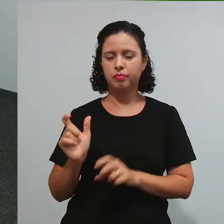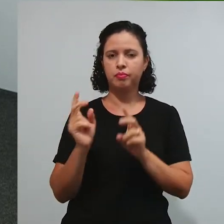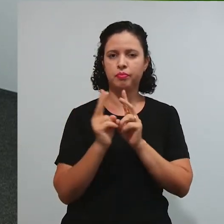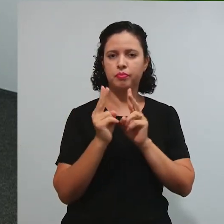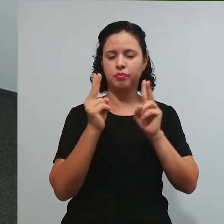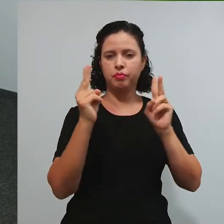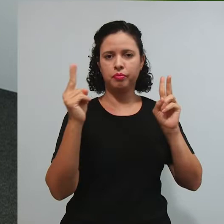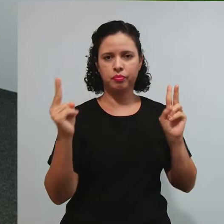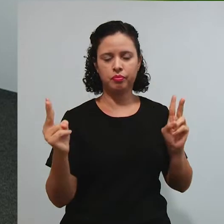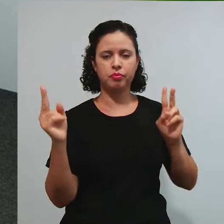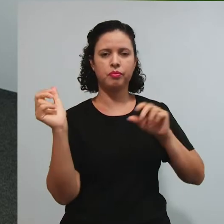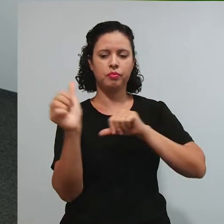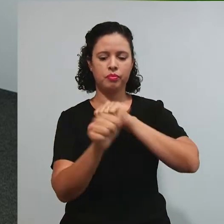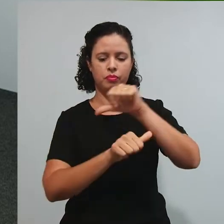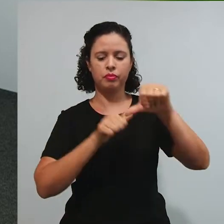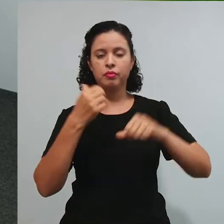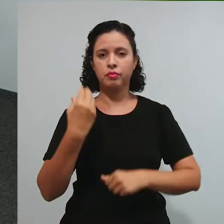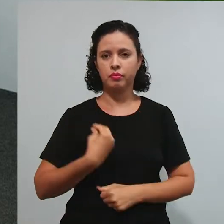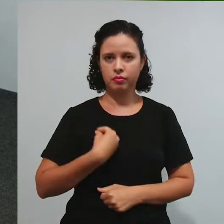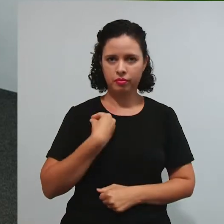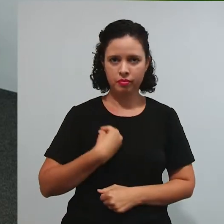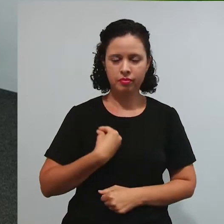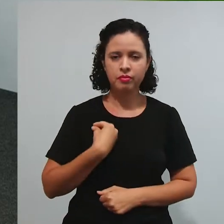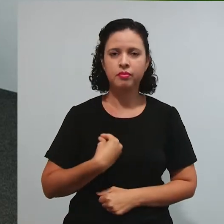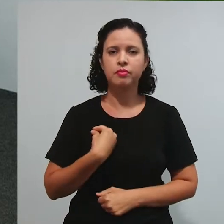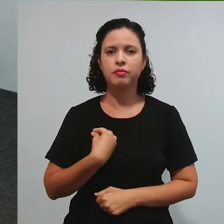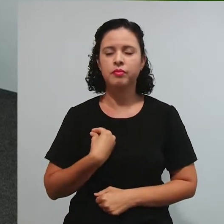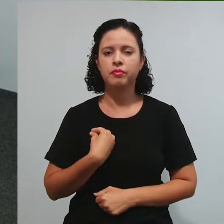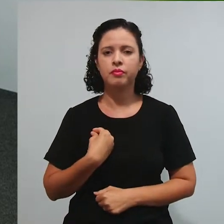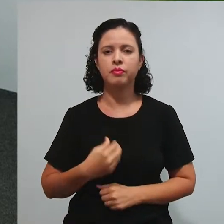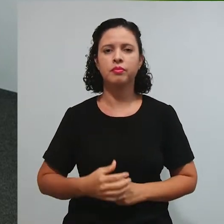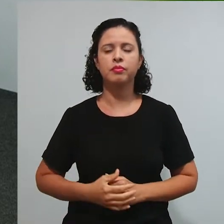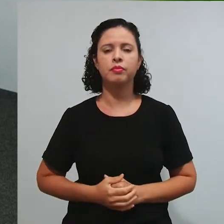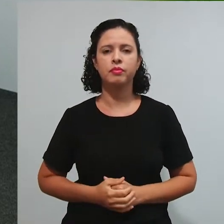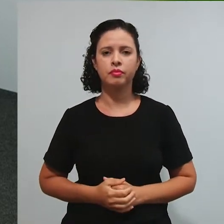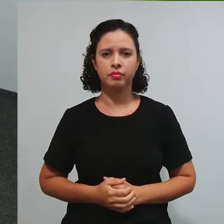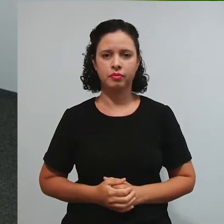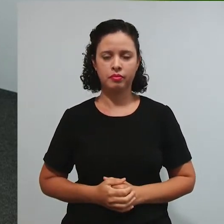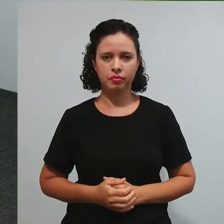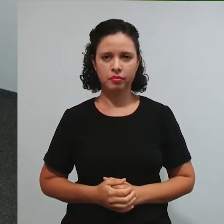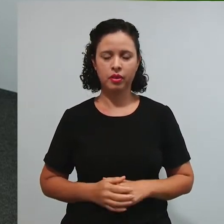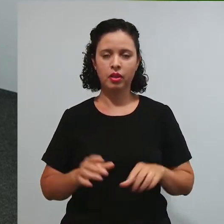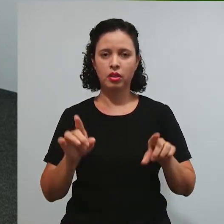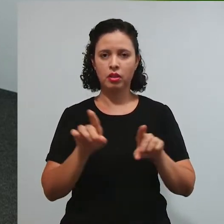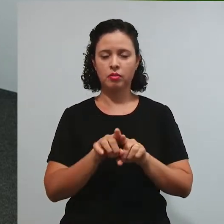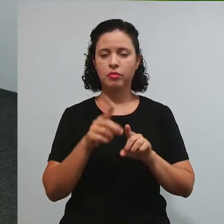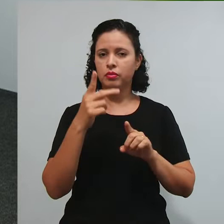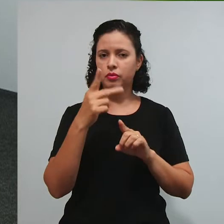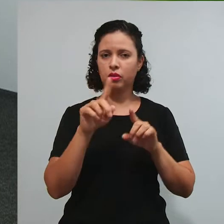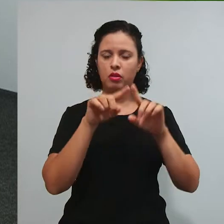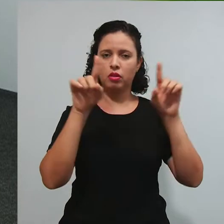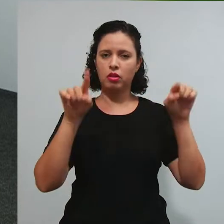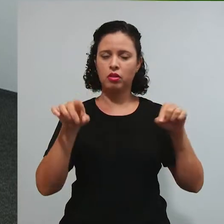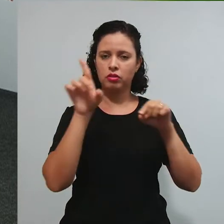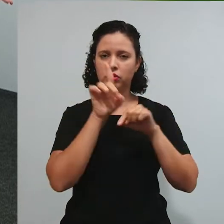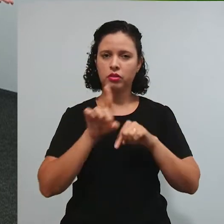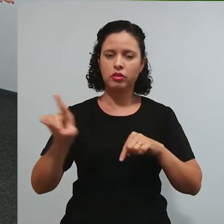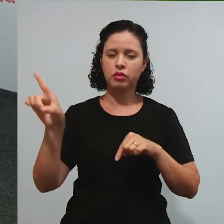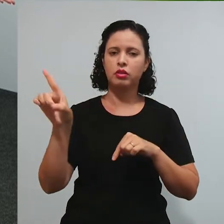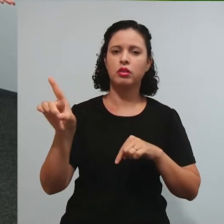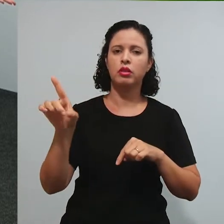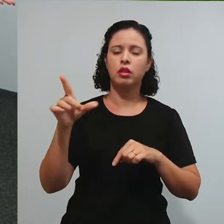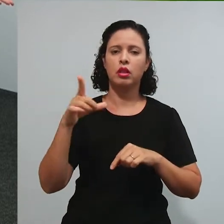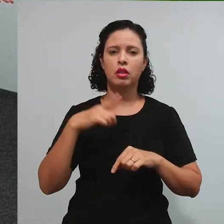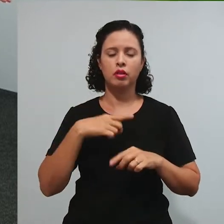as letras EAD, Mudando Realidades. Do seu lado direito da tela,